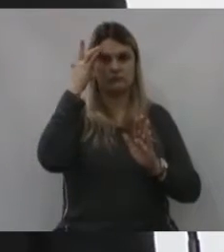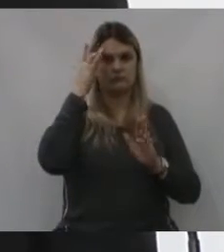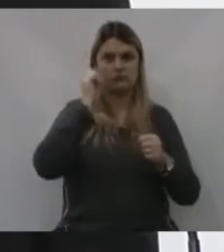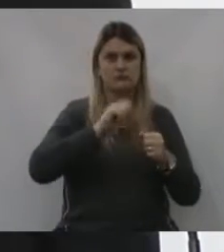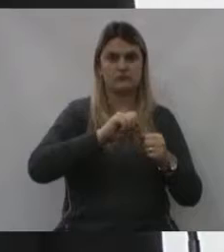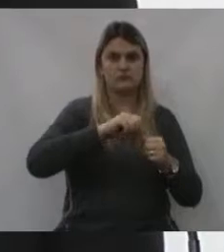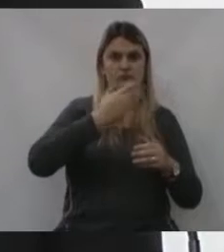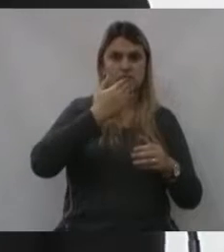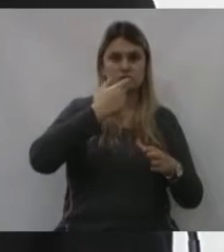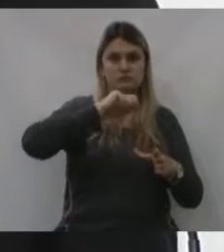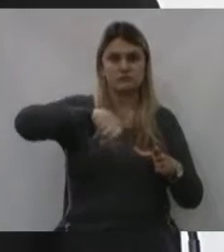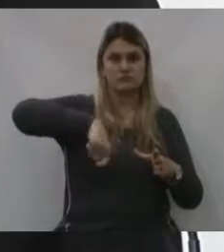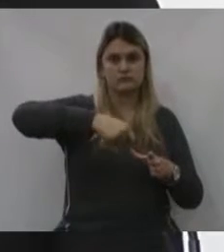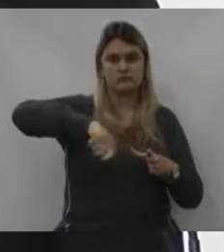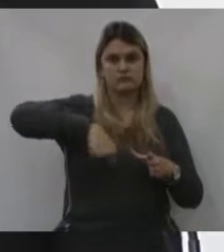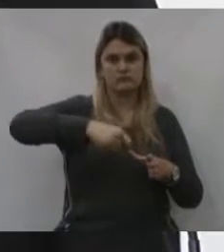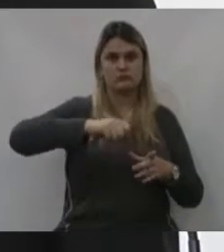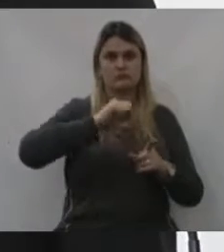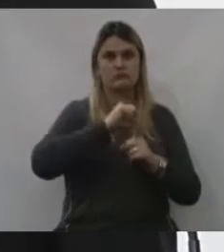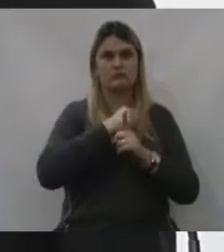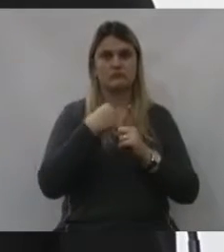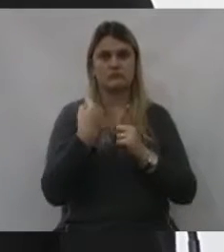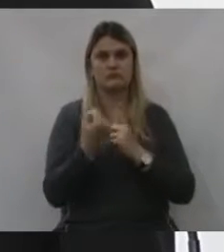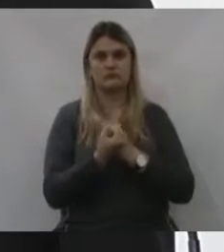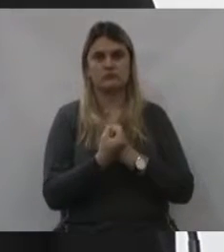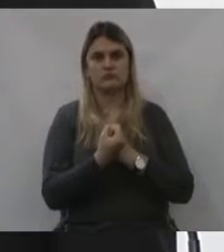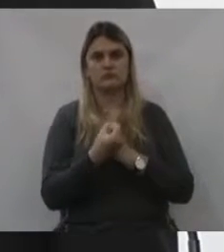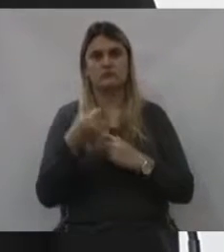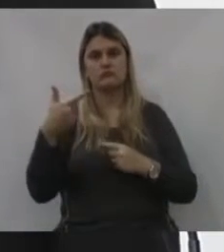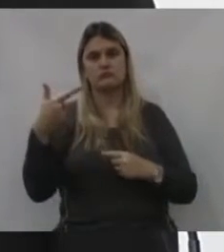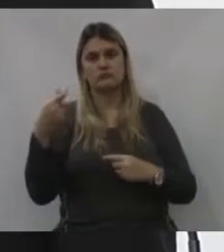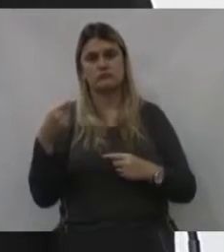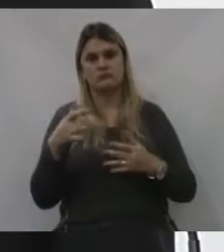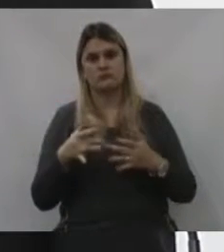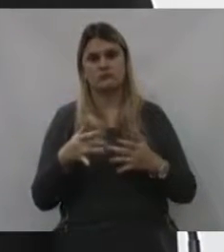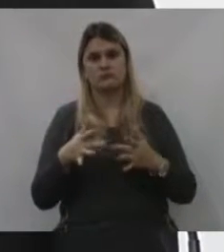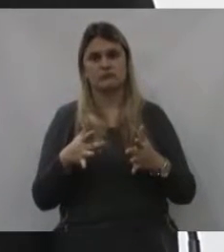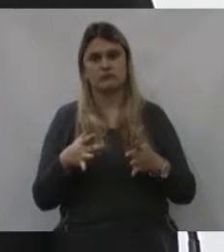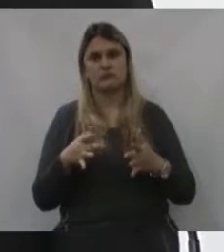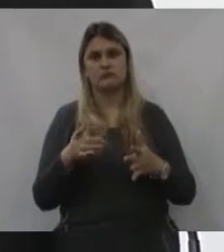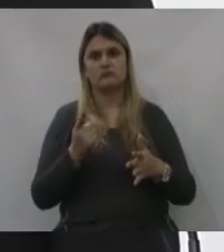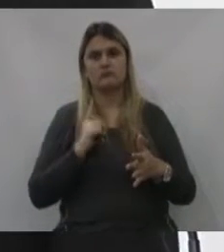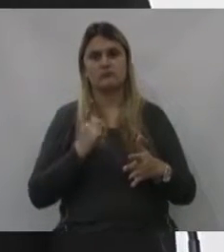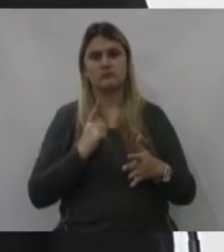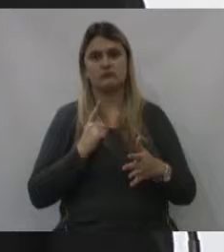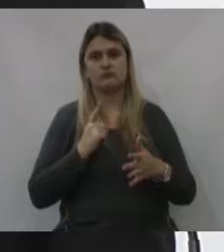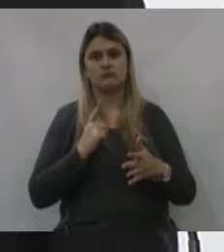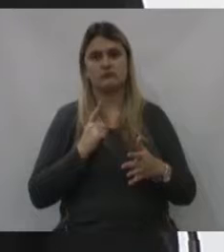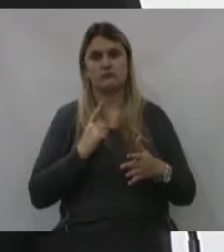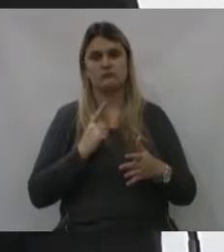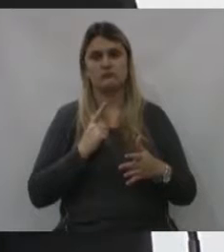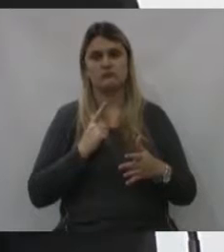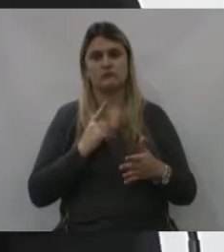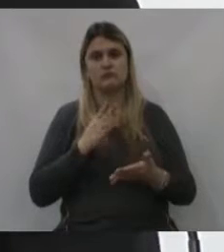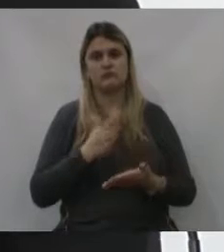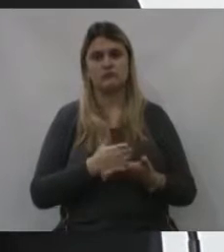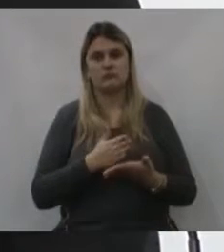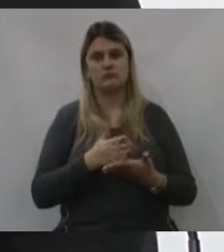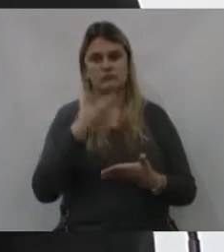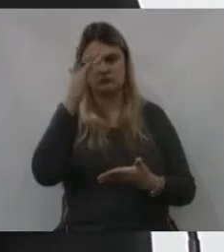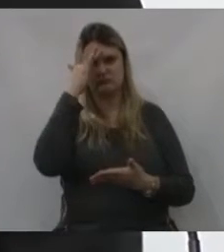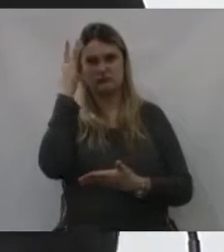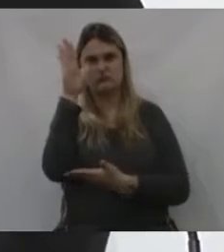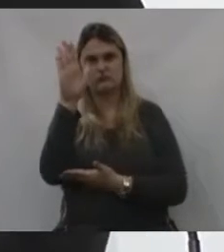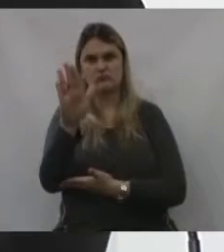pessoas que estão na merenda viriam para a cozinha social e com umas 20 com sobra, para a gente dar um turno no